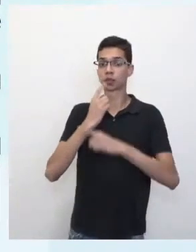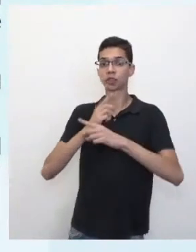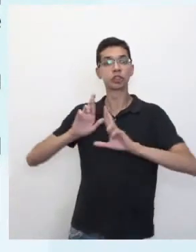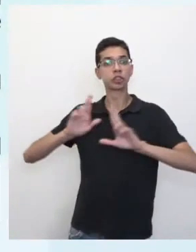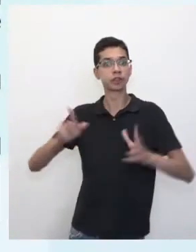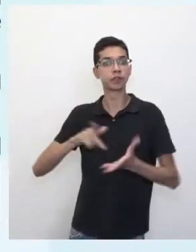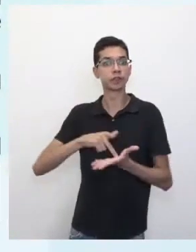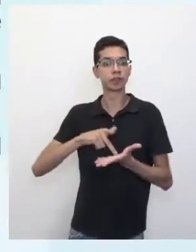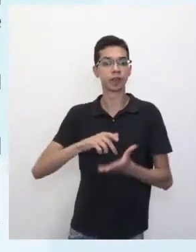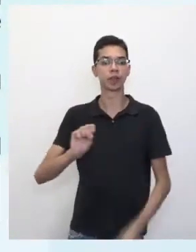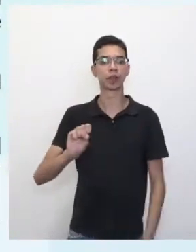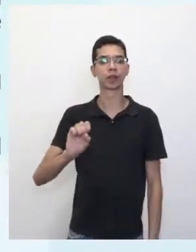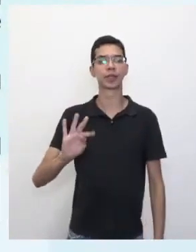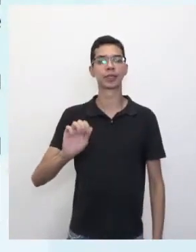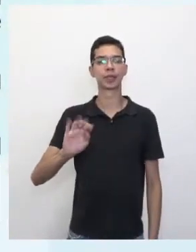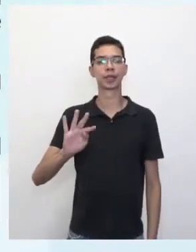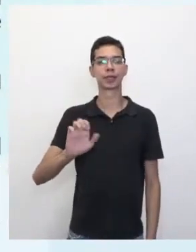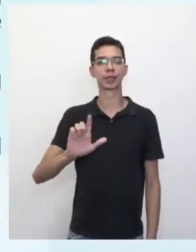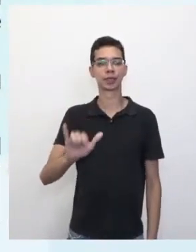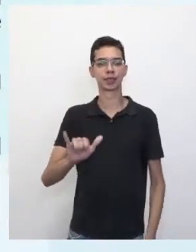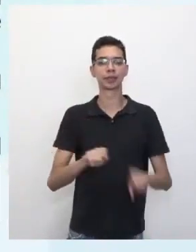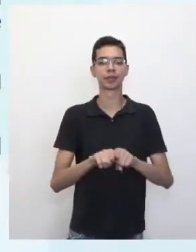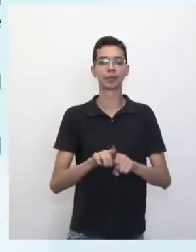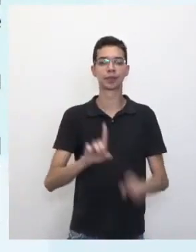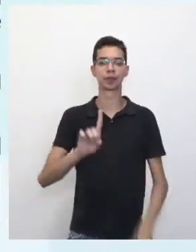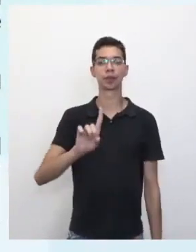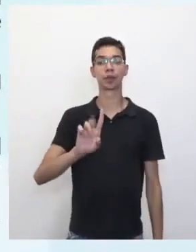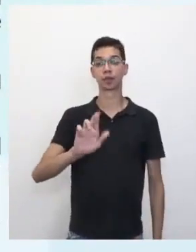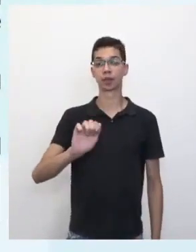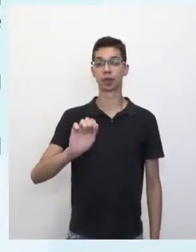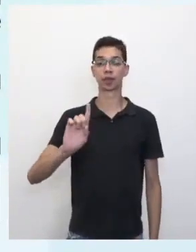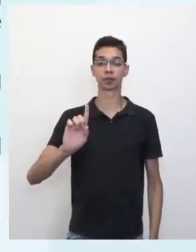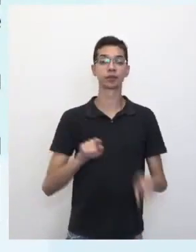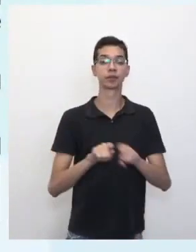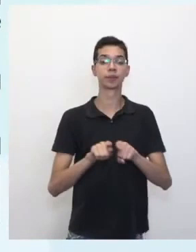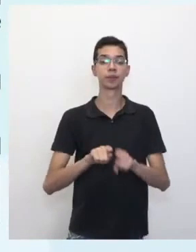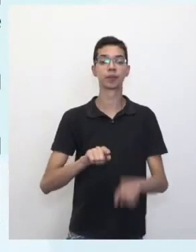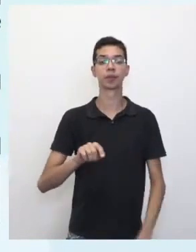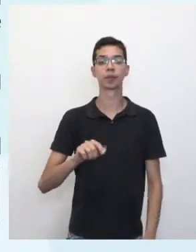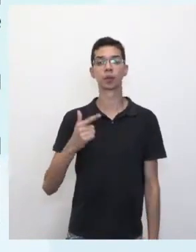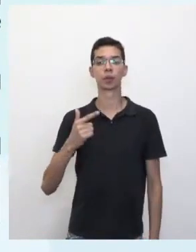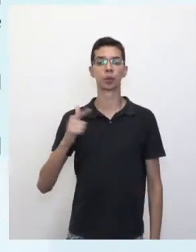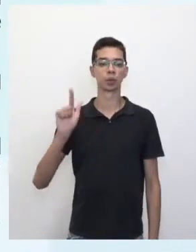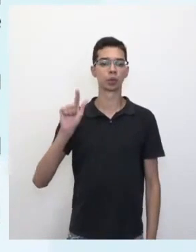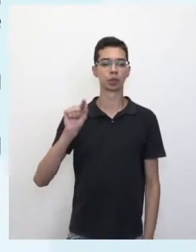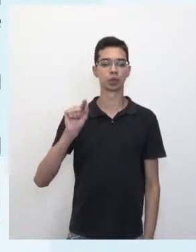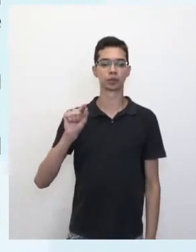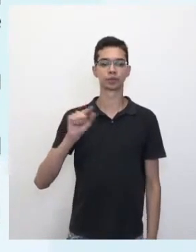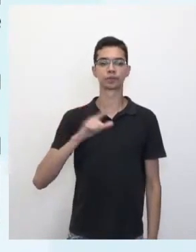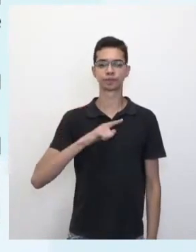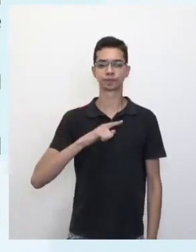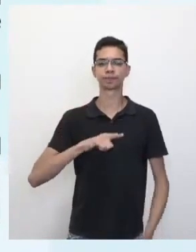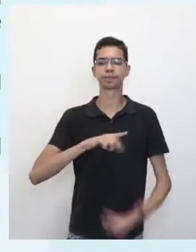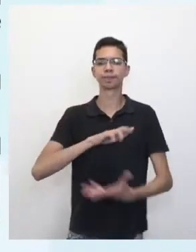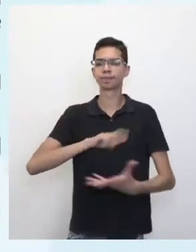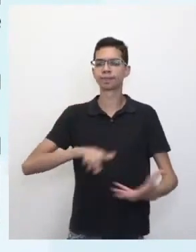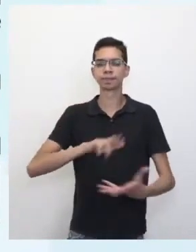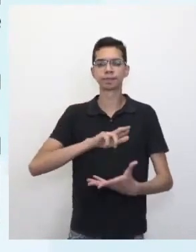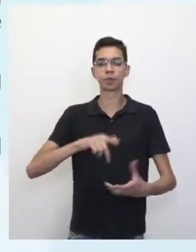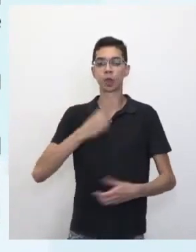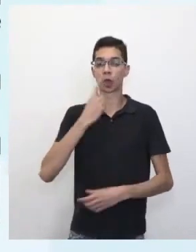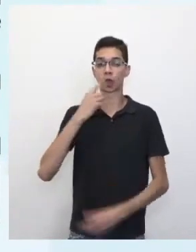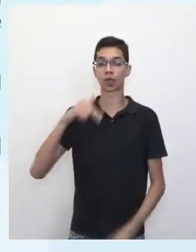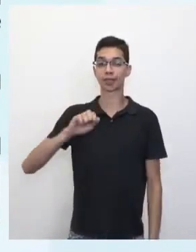diferentes aí. Stately and dread and onward. Onward apareceu bastante, né? Sim. Okay? E aqui eu destaquei para a gente também o